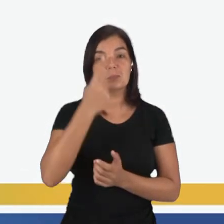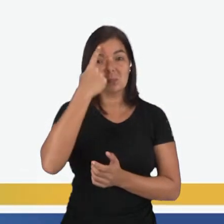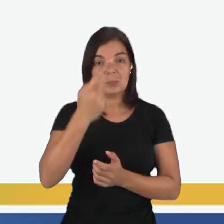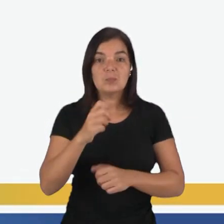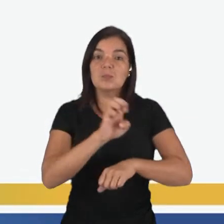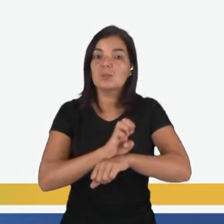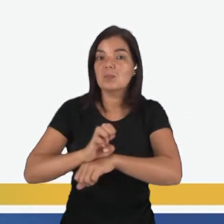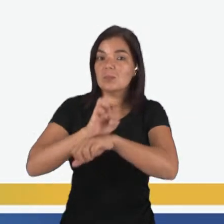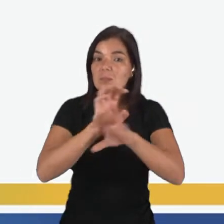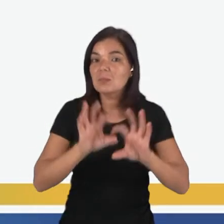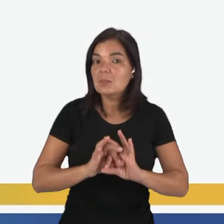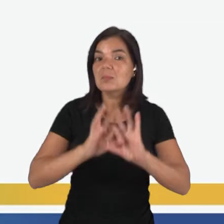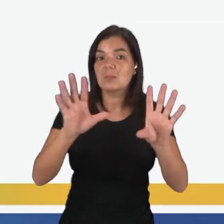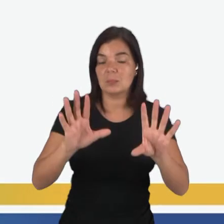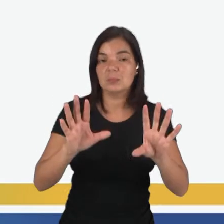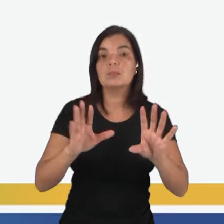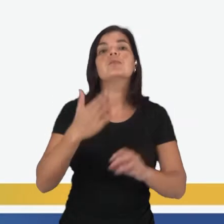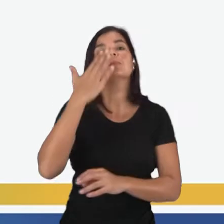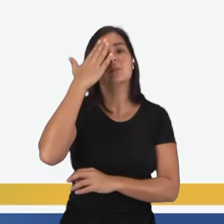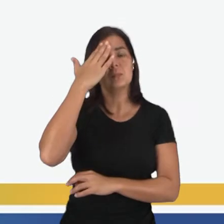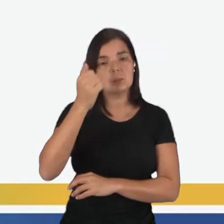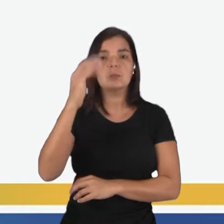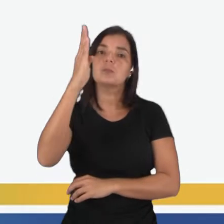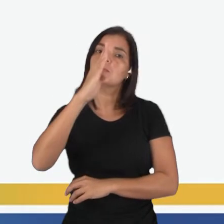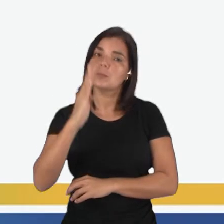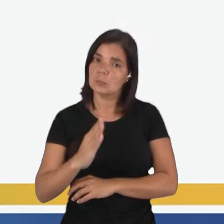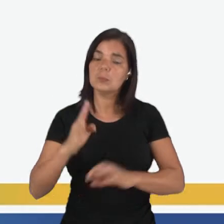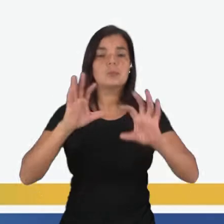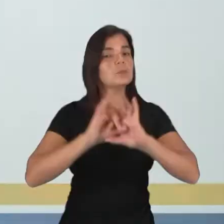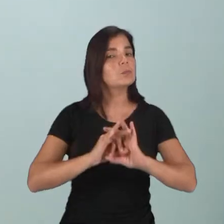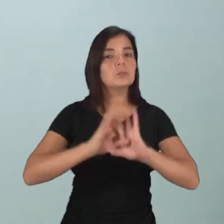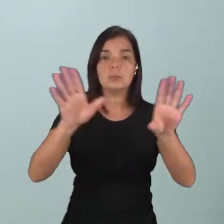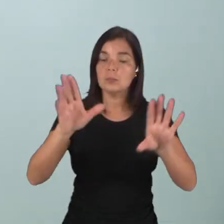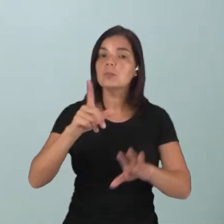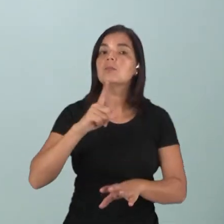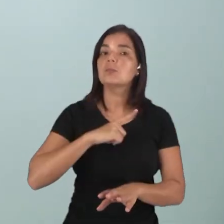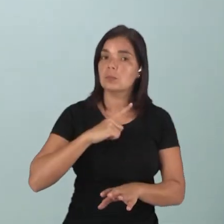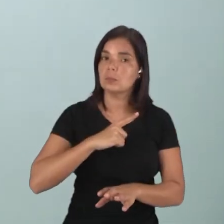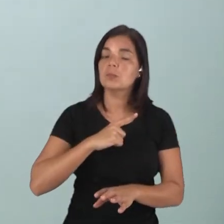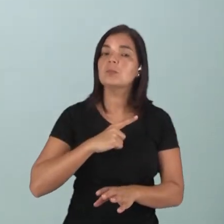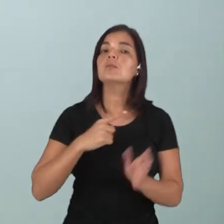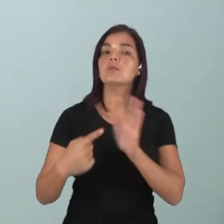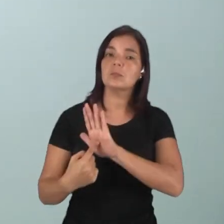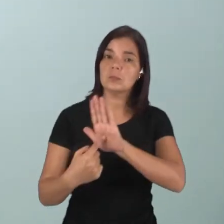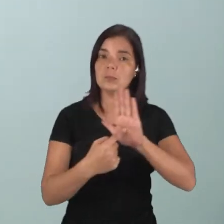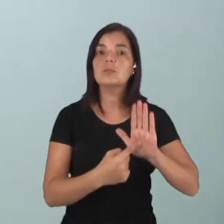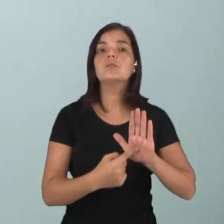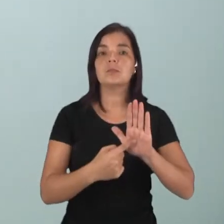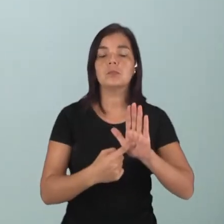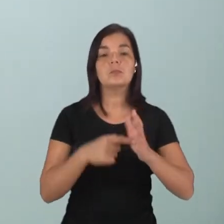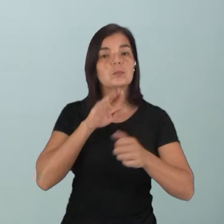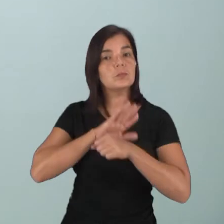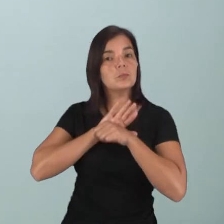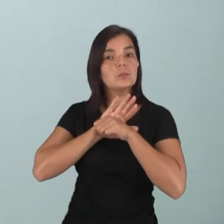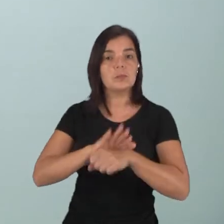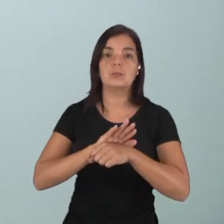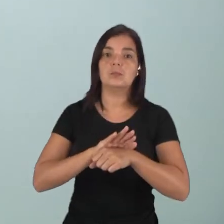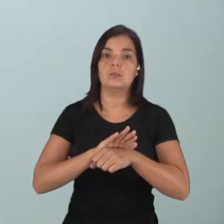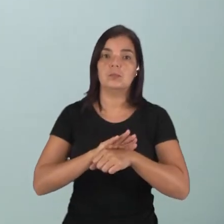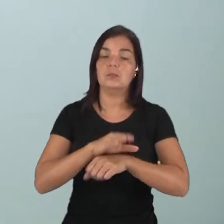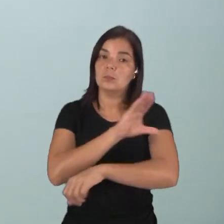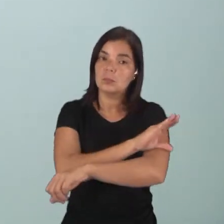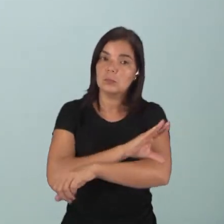violentando o Estado laico. Nós sabemos que o Brasil é um Estado laico, ele tem uma posição de defender